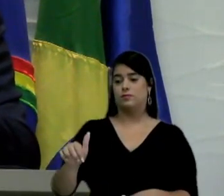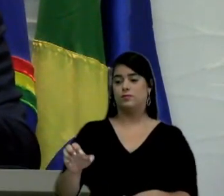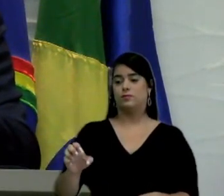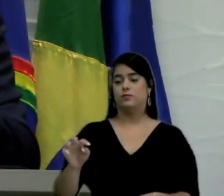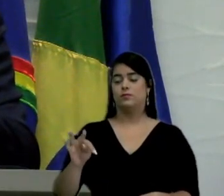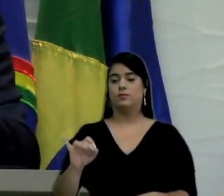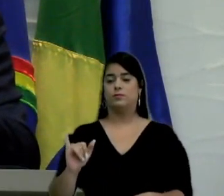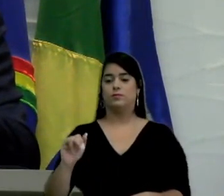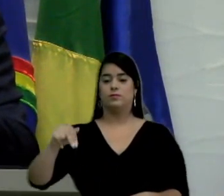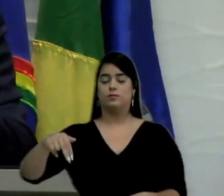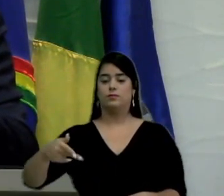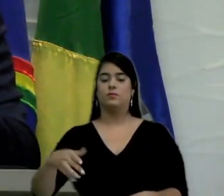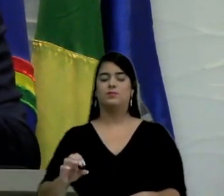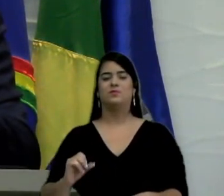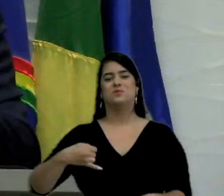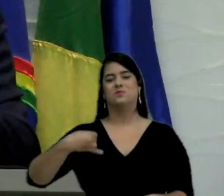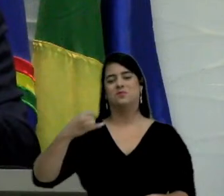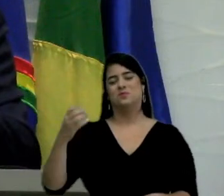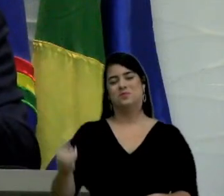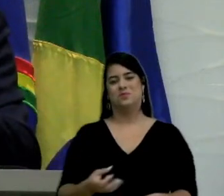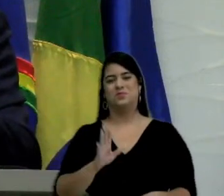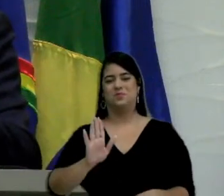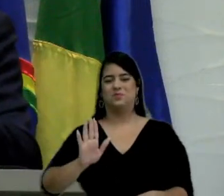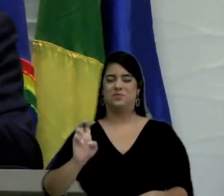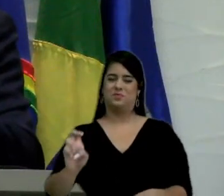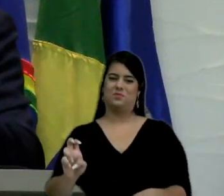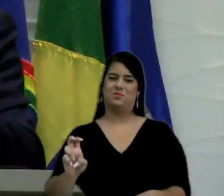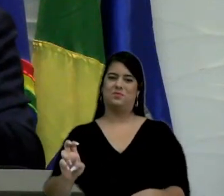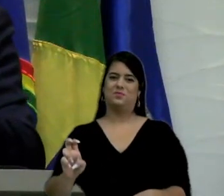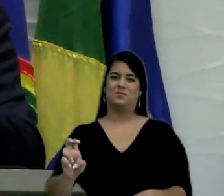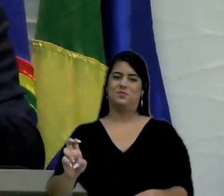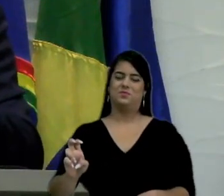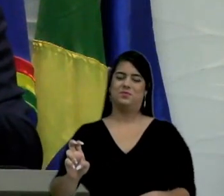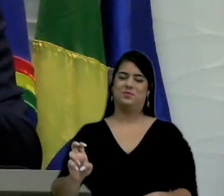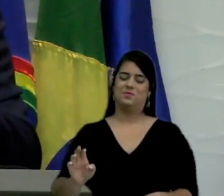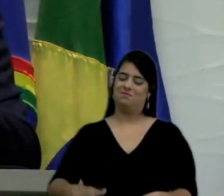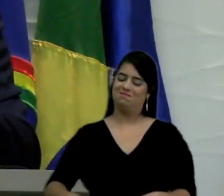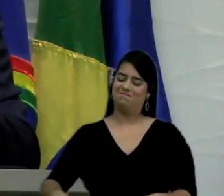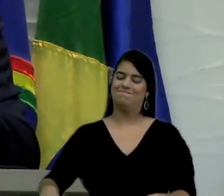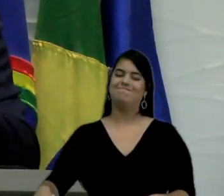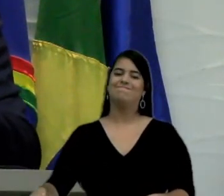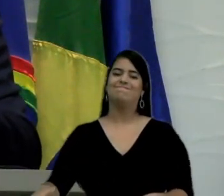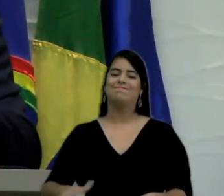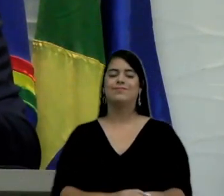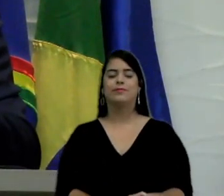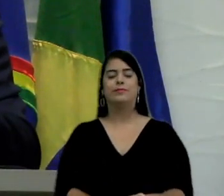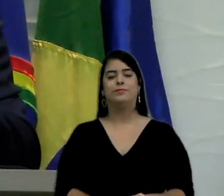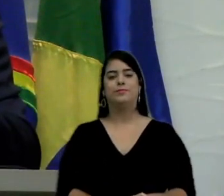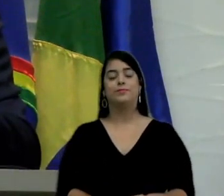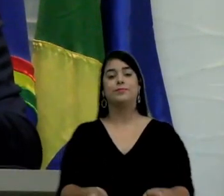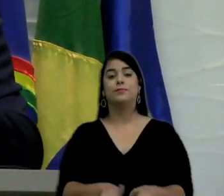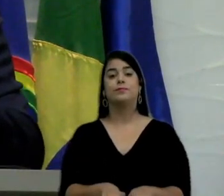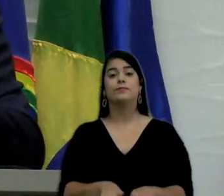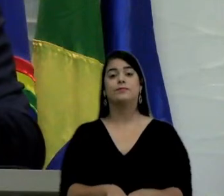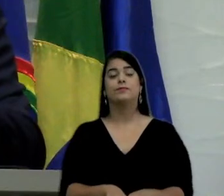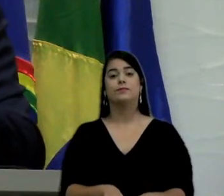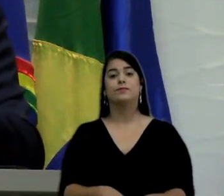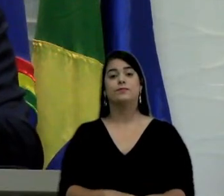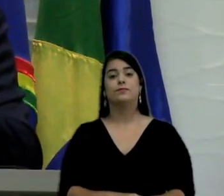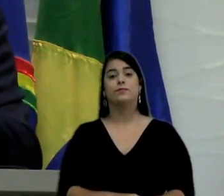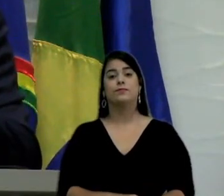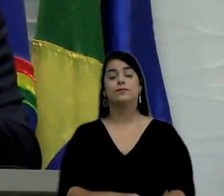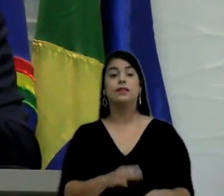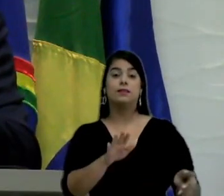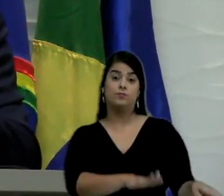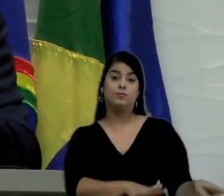filho de fez 5 anos tava numa felicidade grande né filho de Edmário e de Andrea né E também os